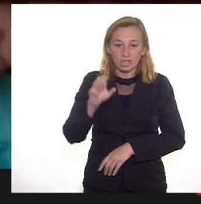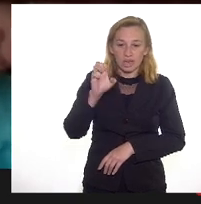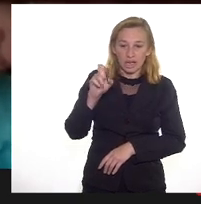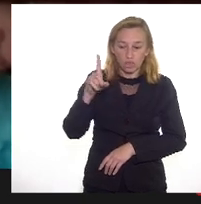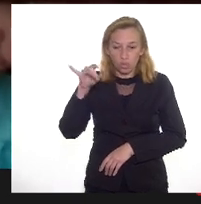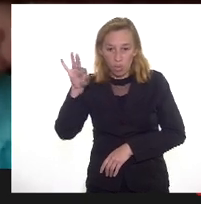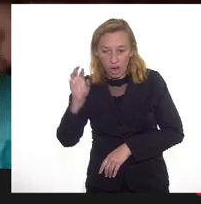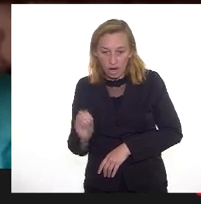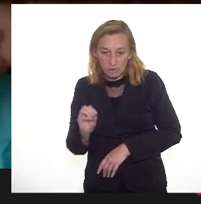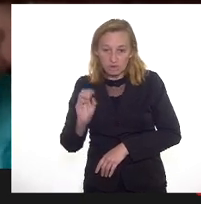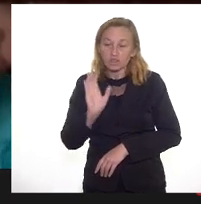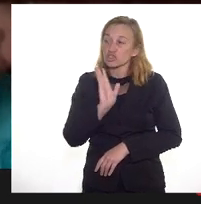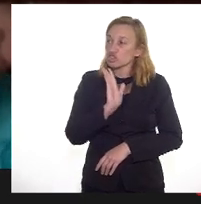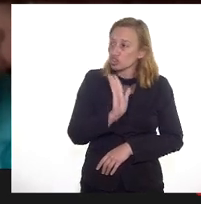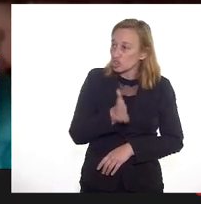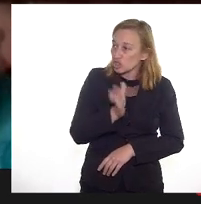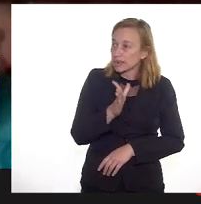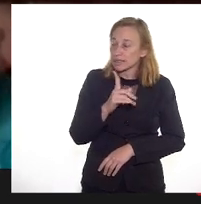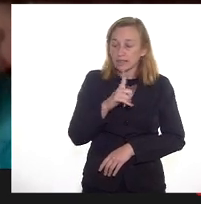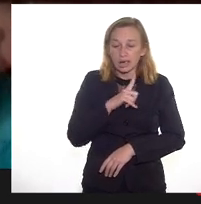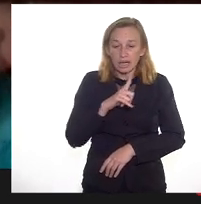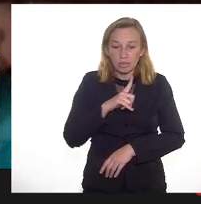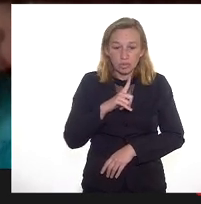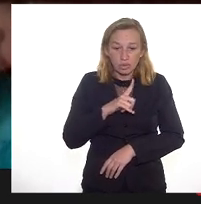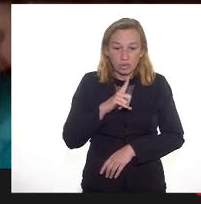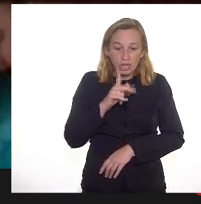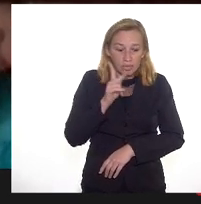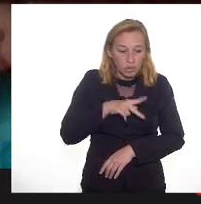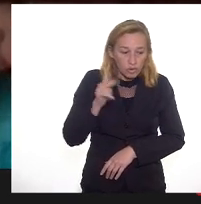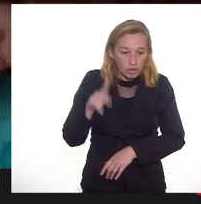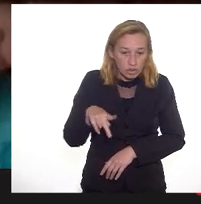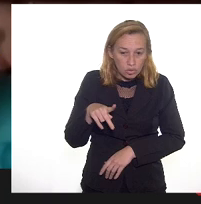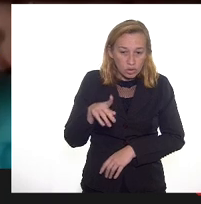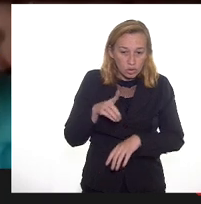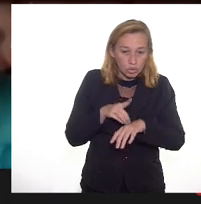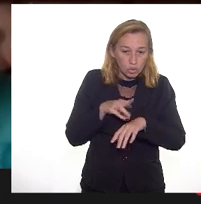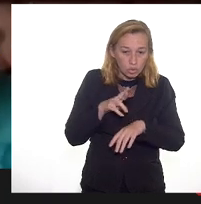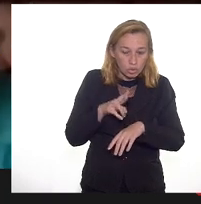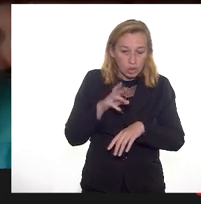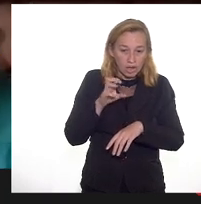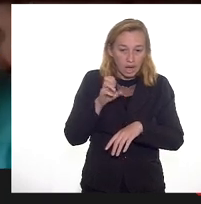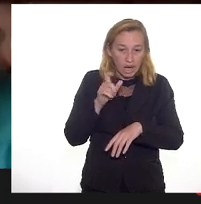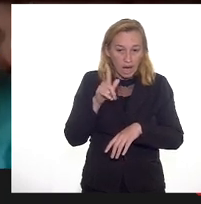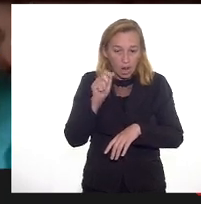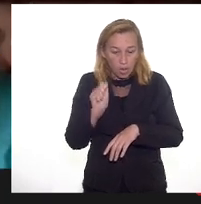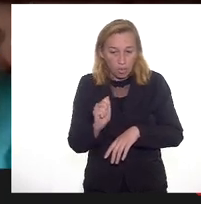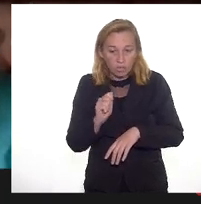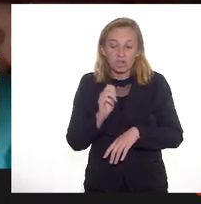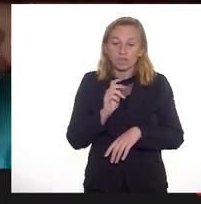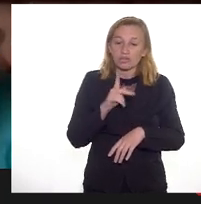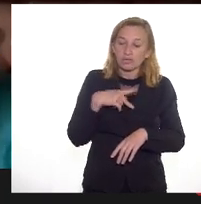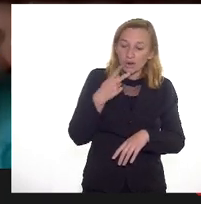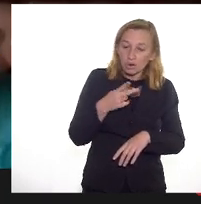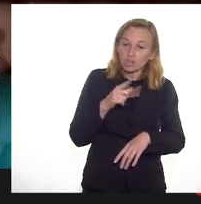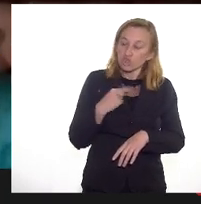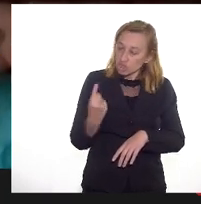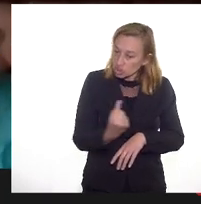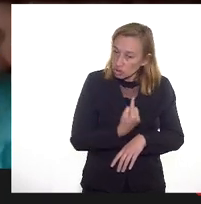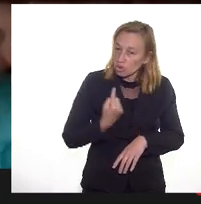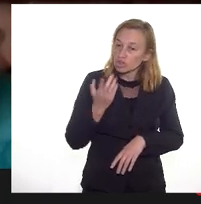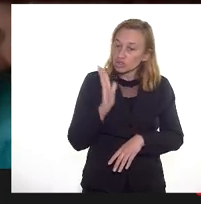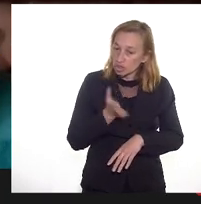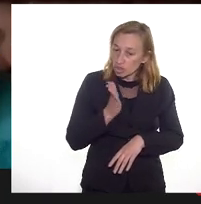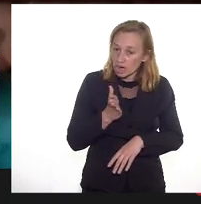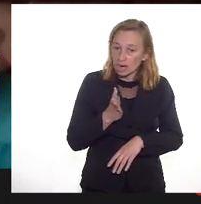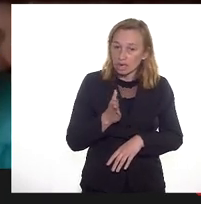já temos, e aí a professora doutora Alba Zaluar define que nós já estamos em